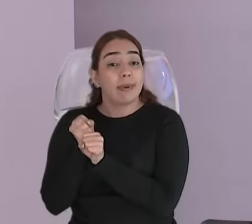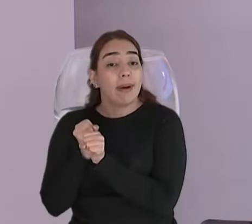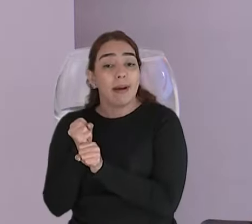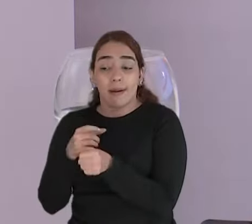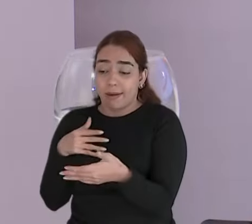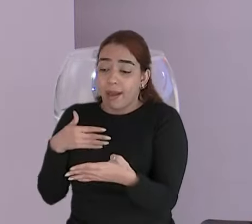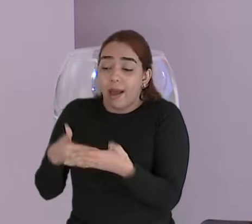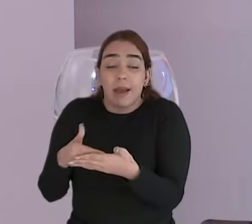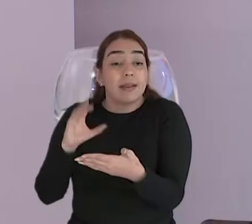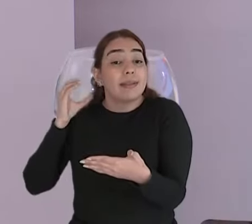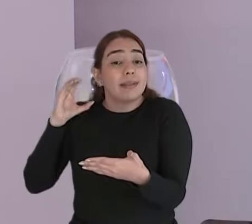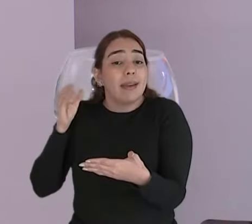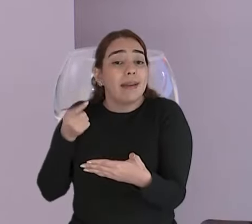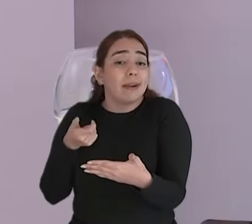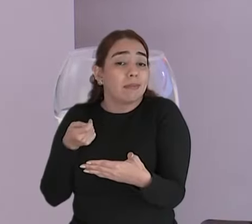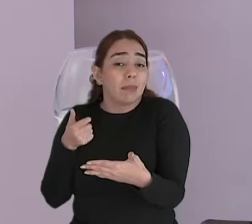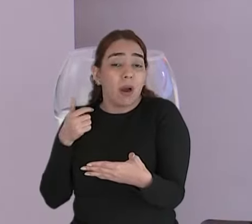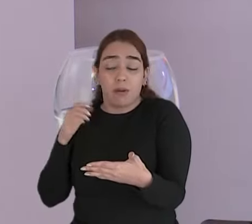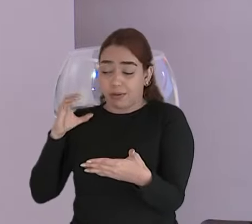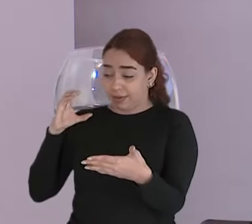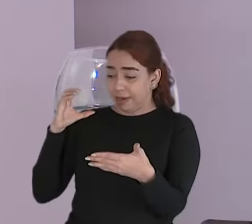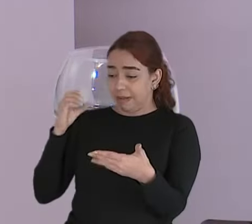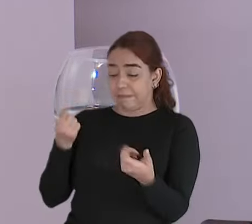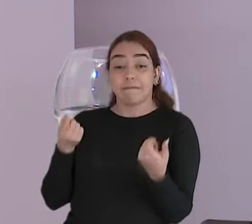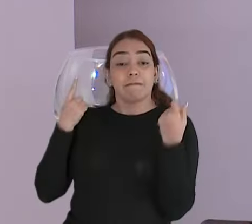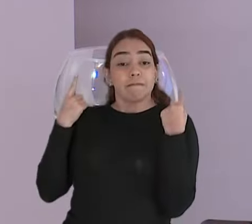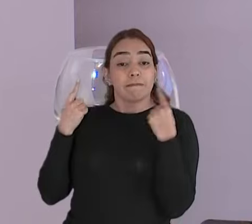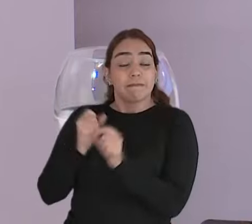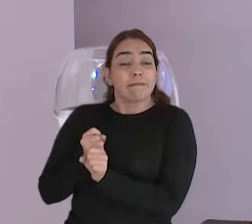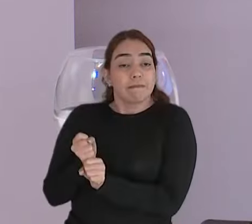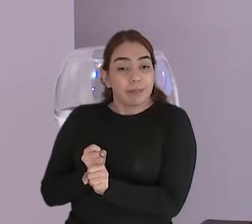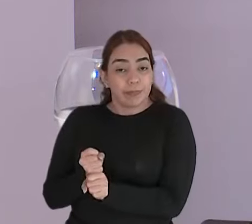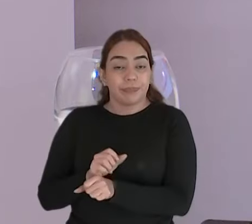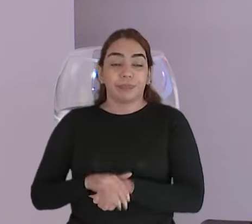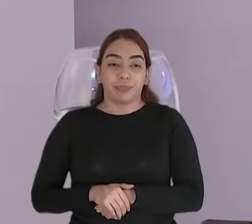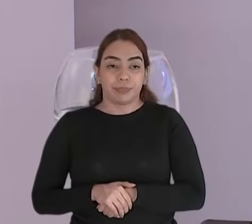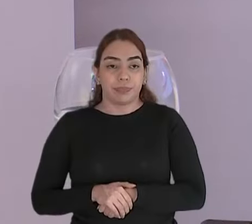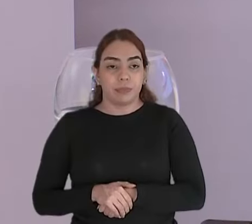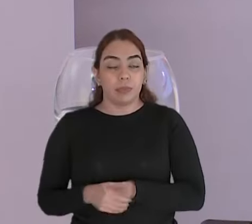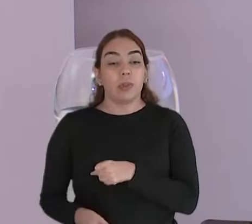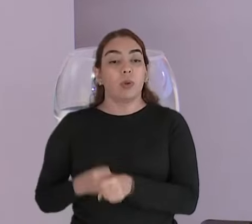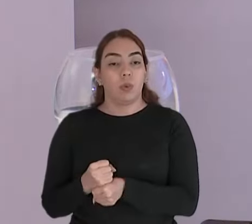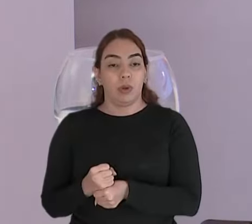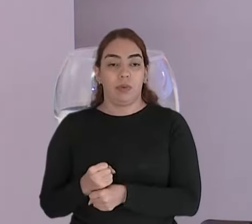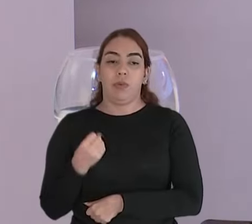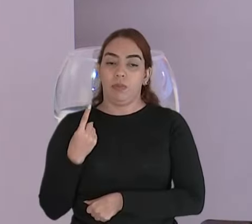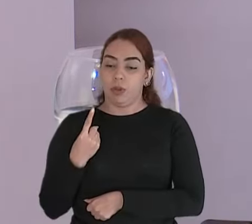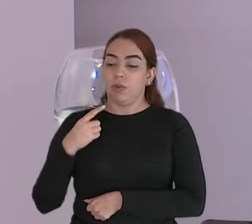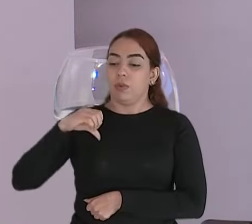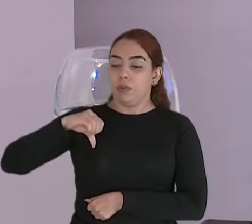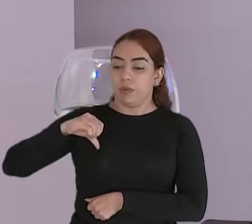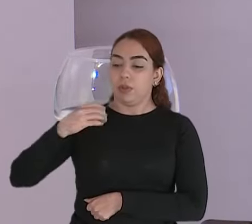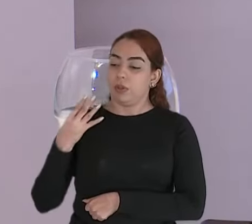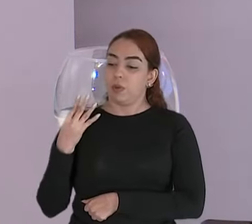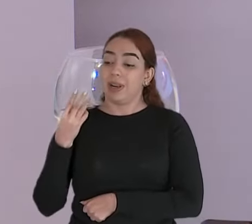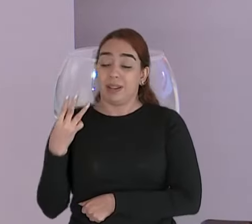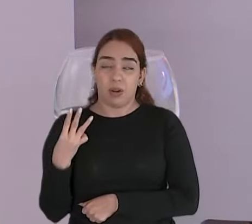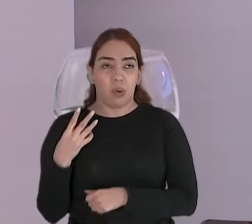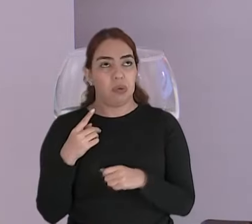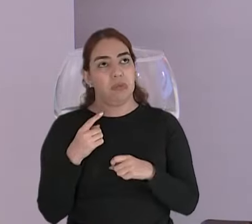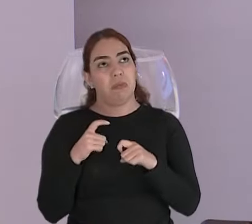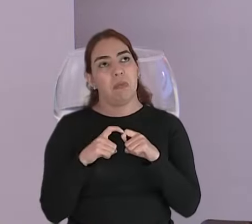é quase nada. Né? Para a ciência é quase nada. E ainda assim, nessa época, por exemplo, em 43, você tinha 1, 2 médicos que